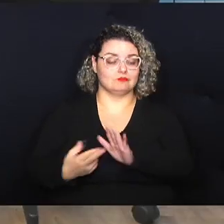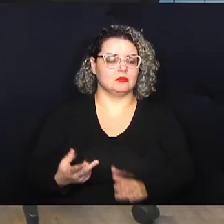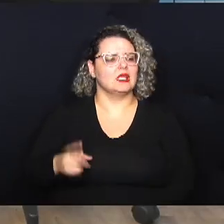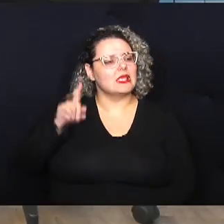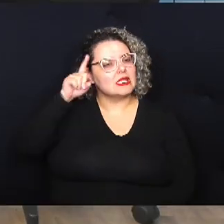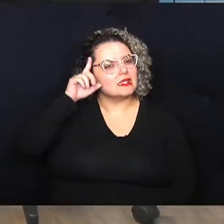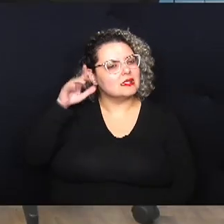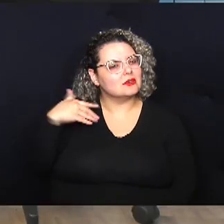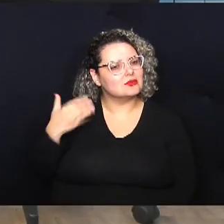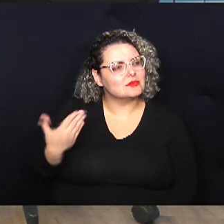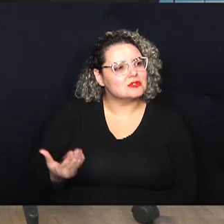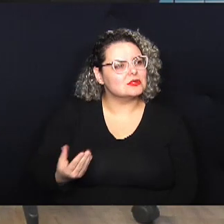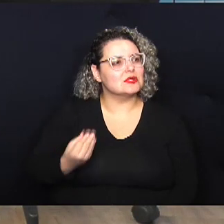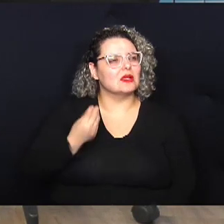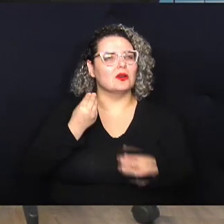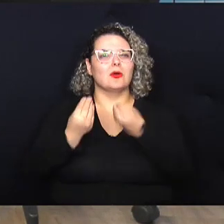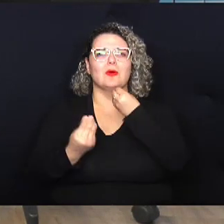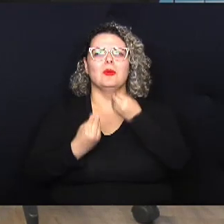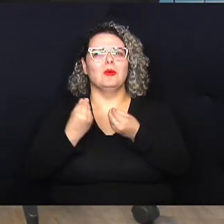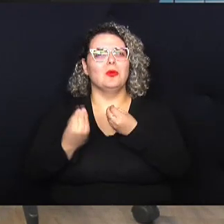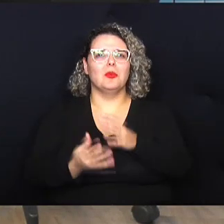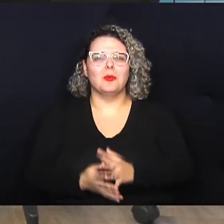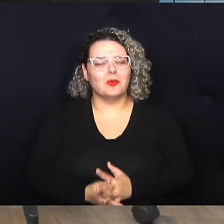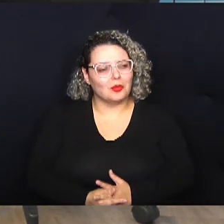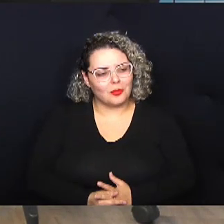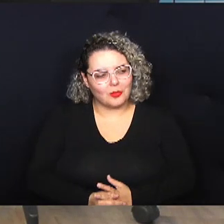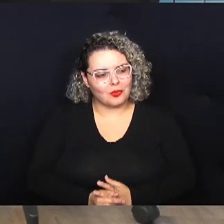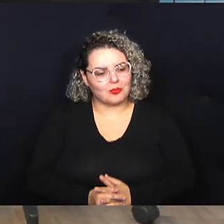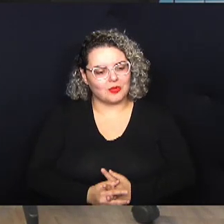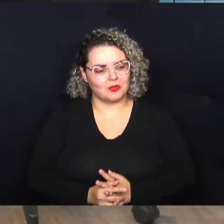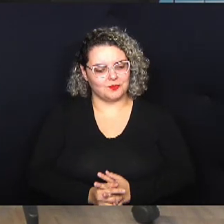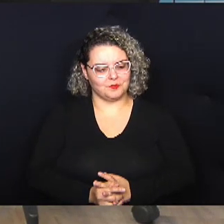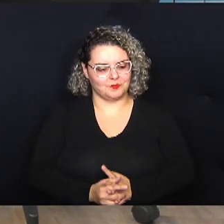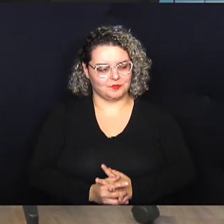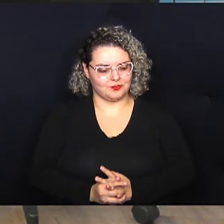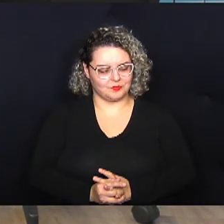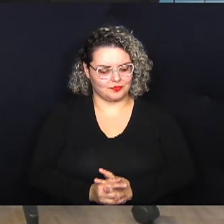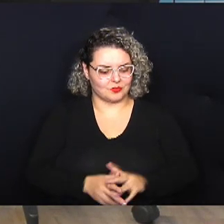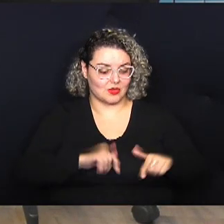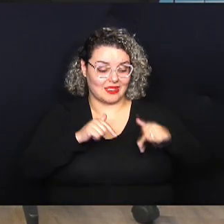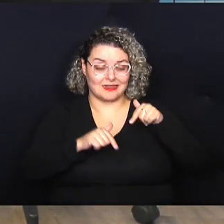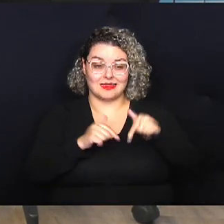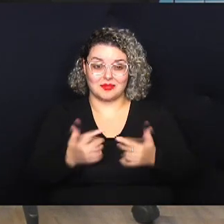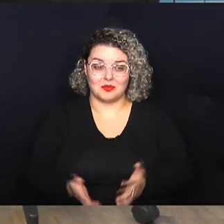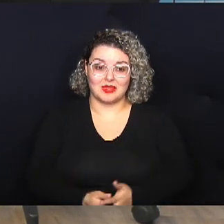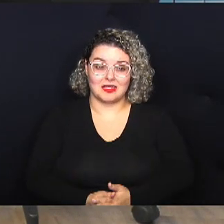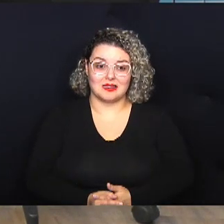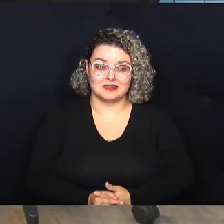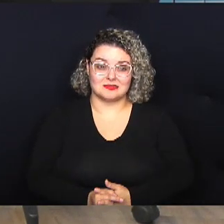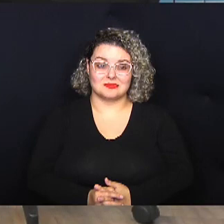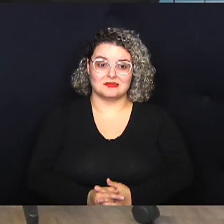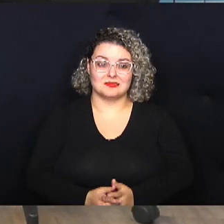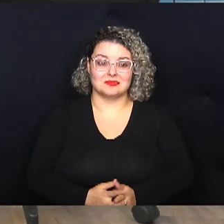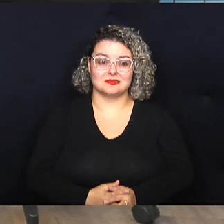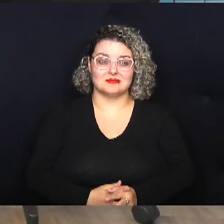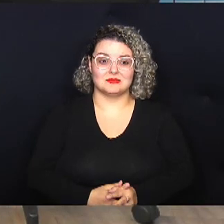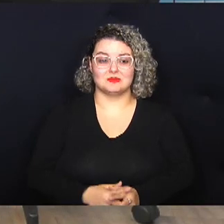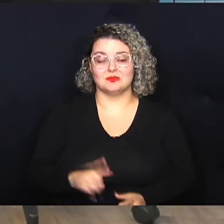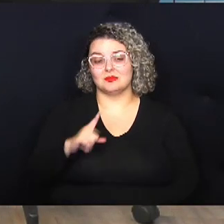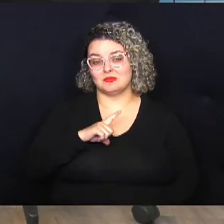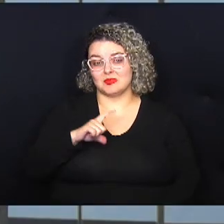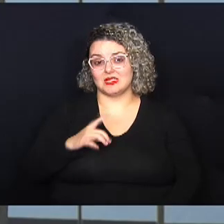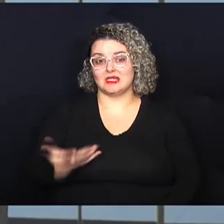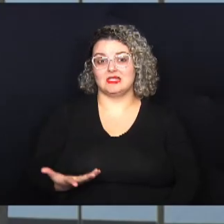dia, como que nós devemos trabalhar para a gente ter aí a questão